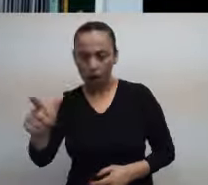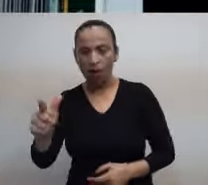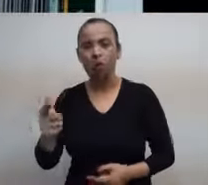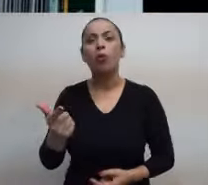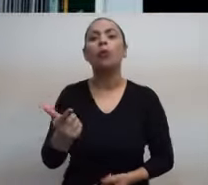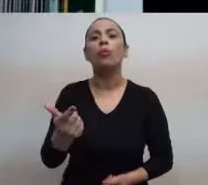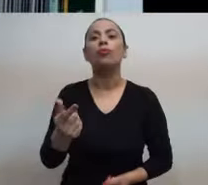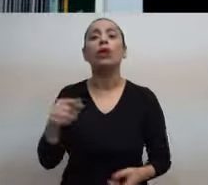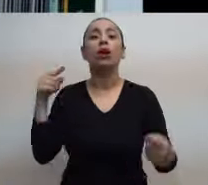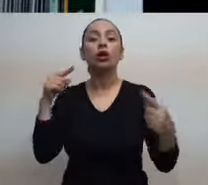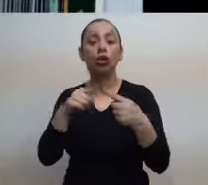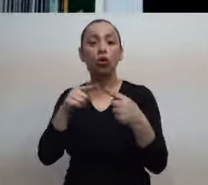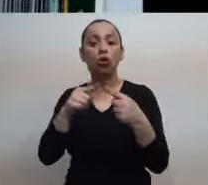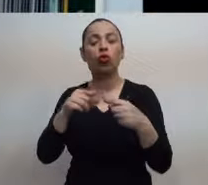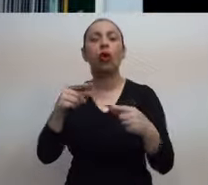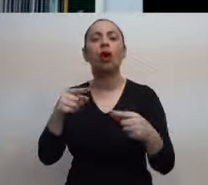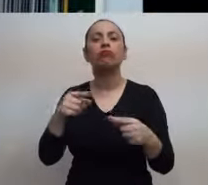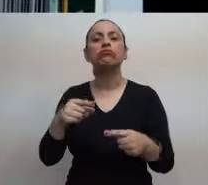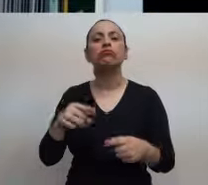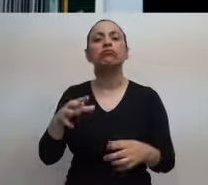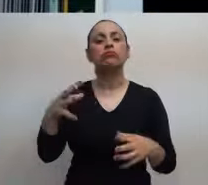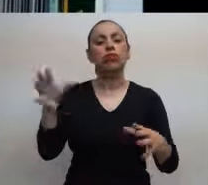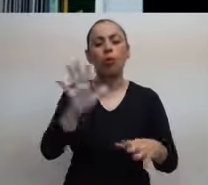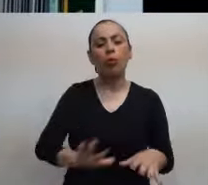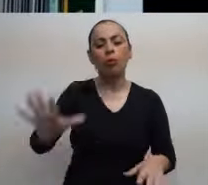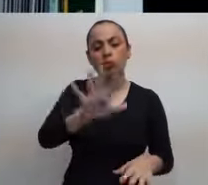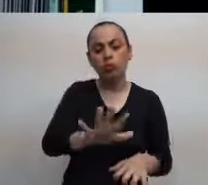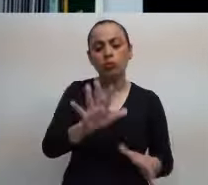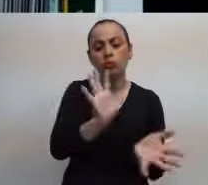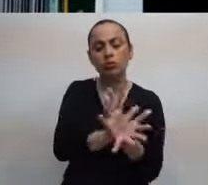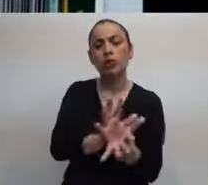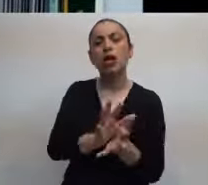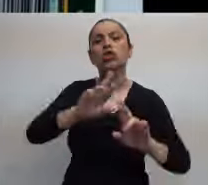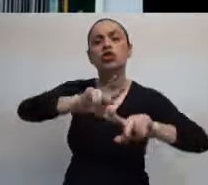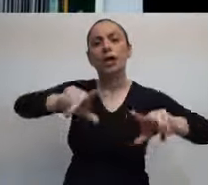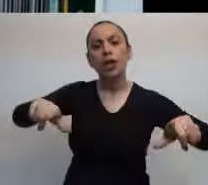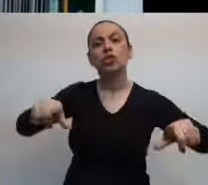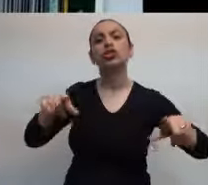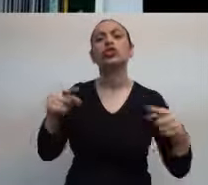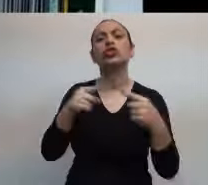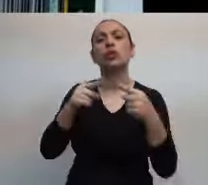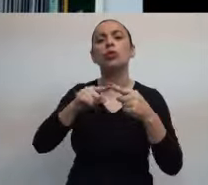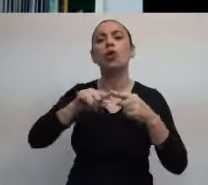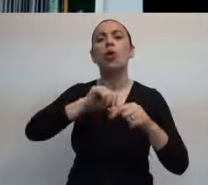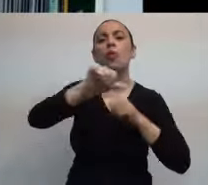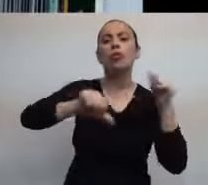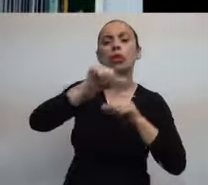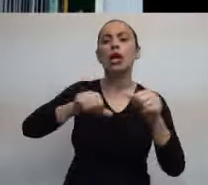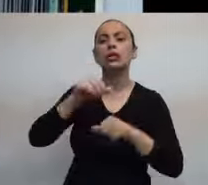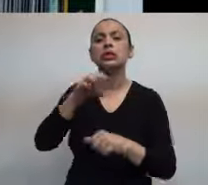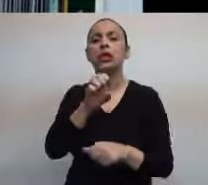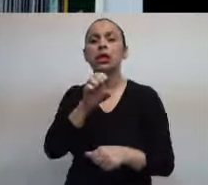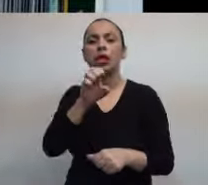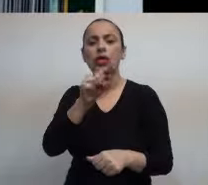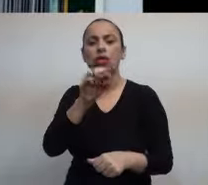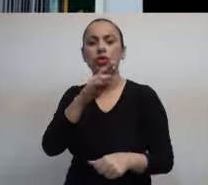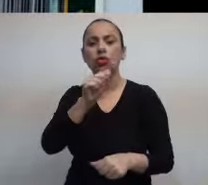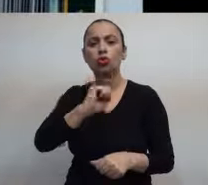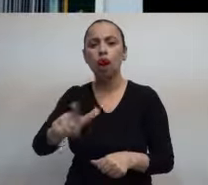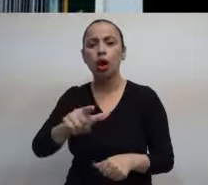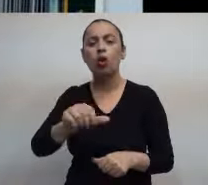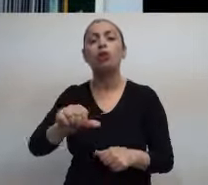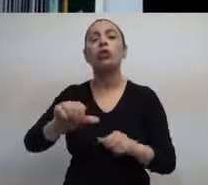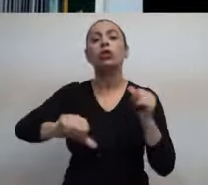descentradas diante da complexidade de cenários, ou seja, um diferente tipo de mudança estrutural